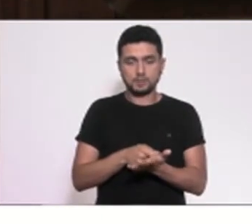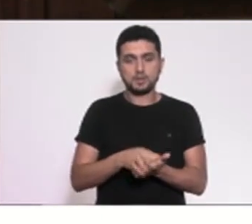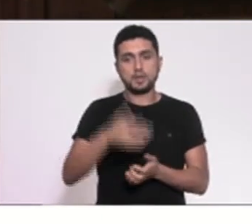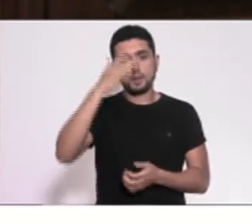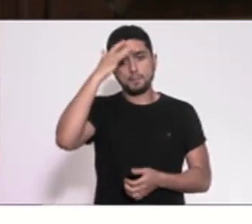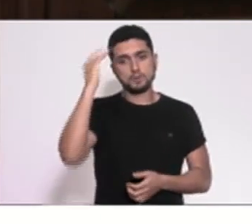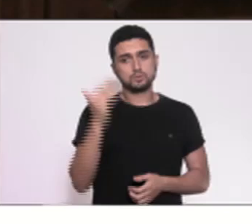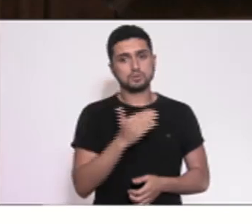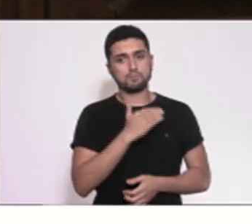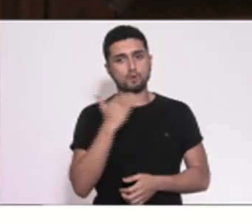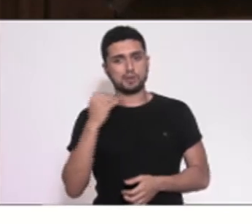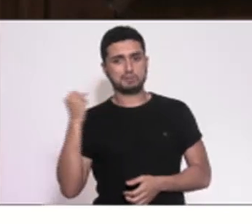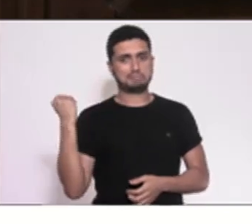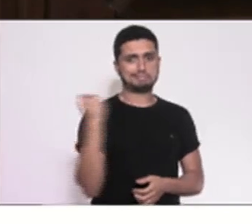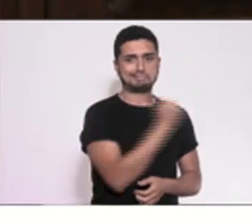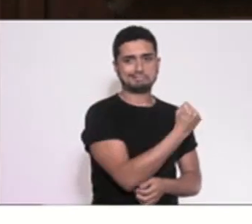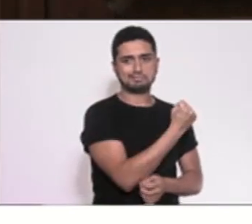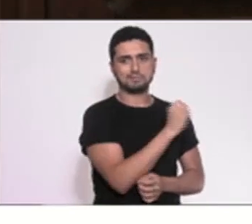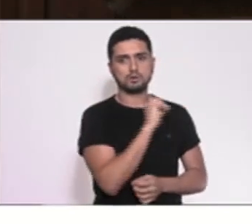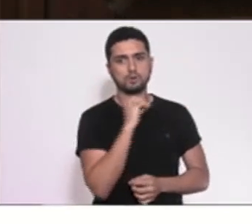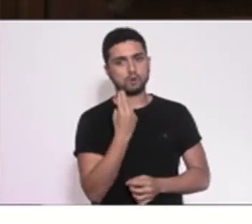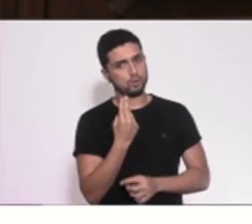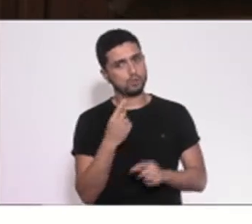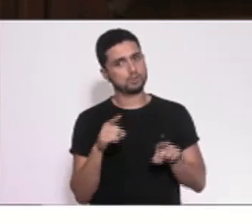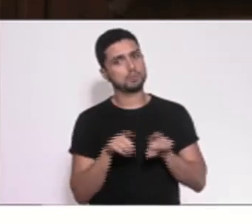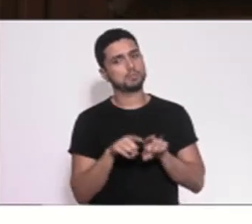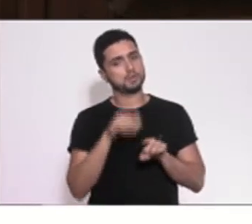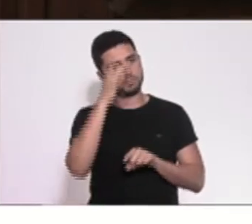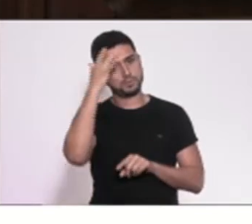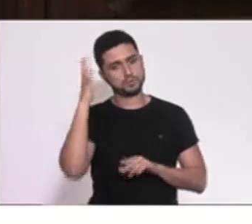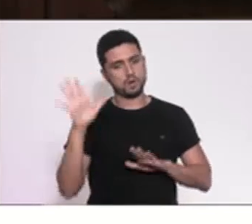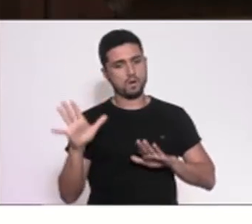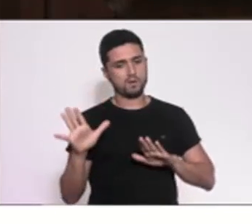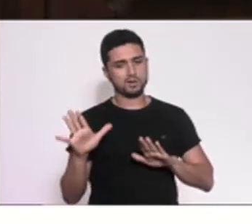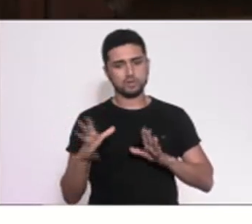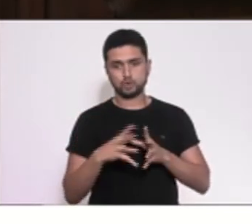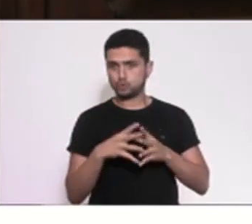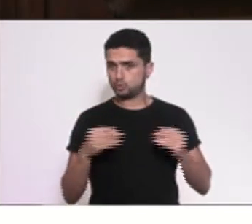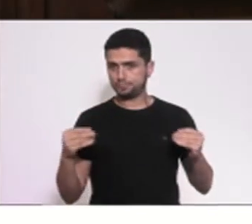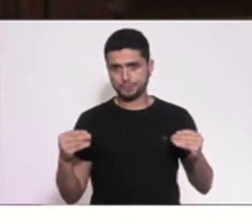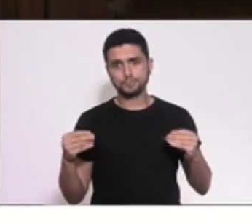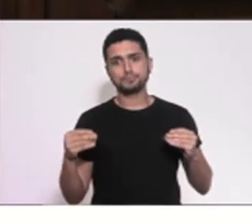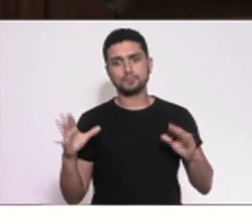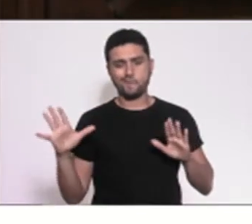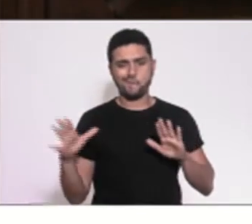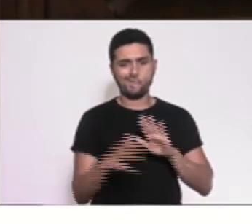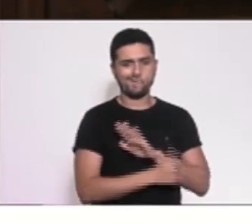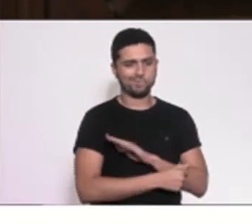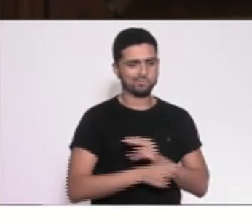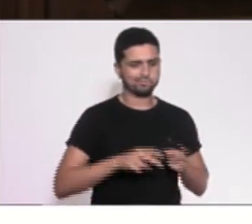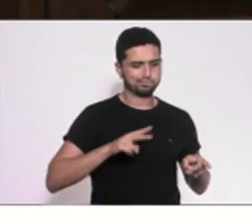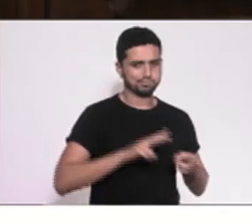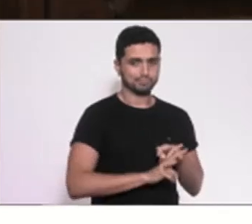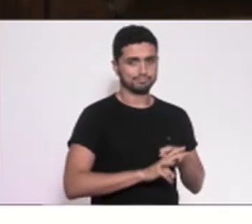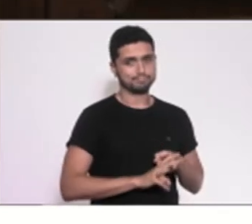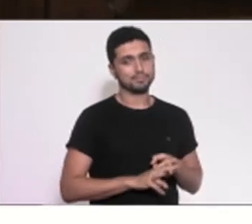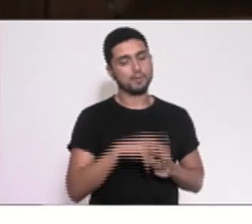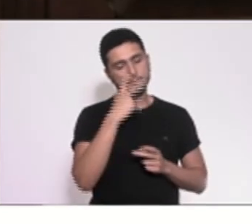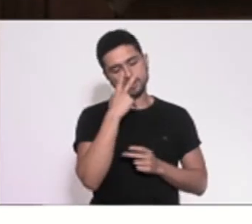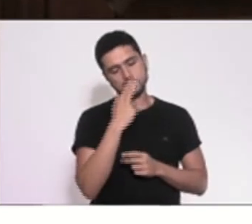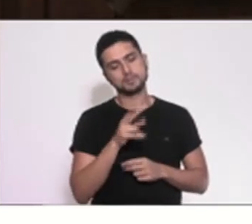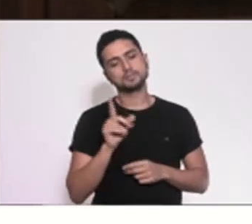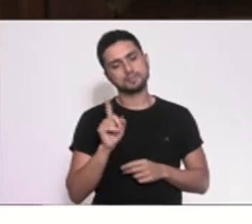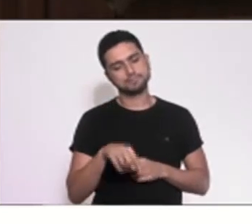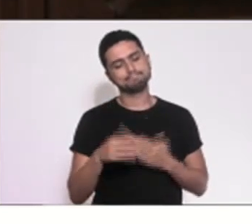assassinados concretamente ou aqueles que estão desaparecidos e que supostamente foram também assassinados. Então,